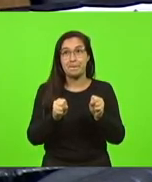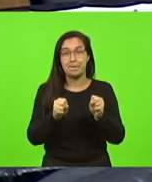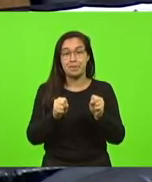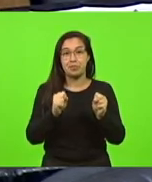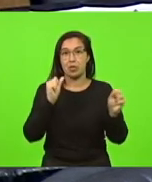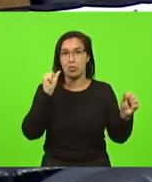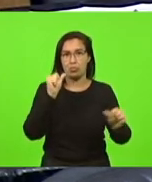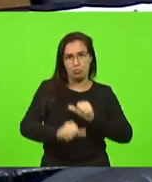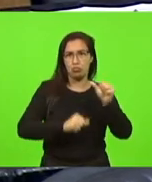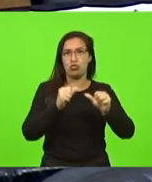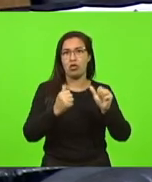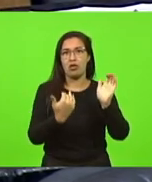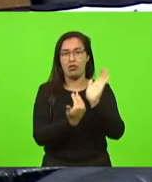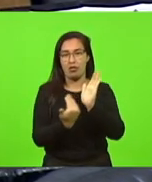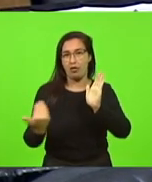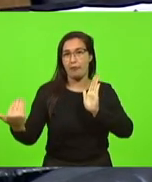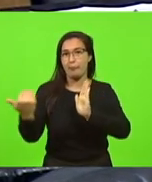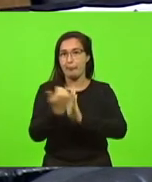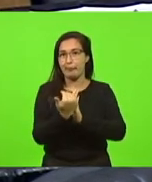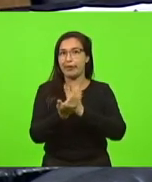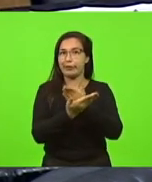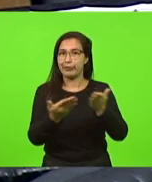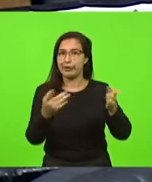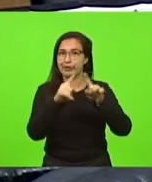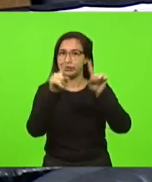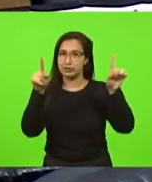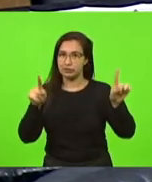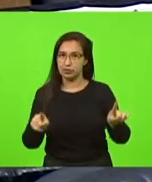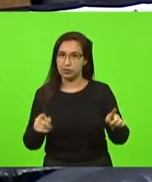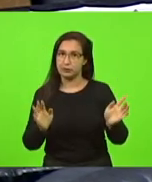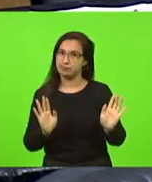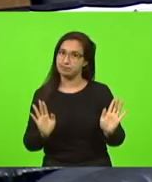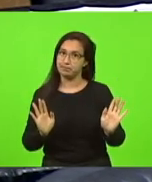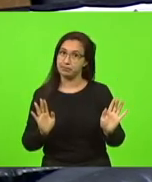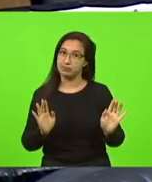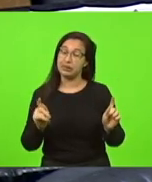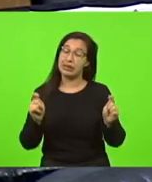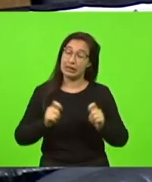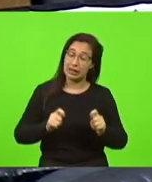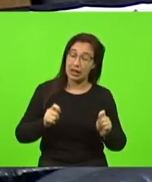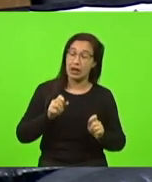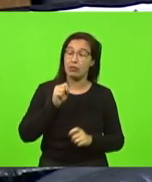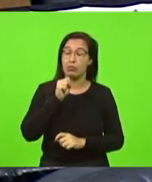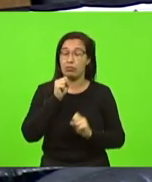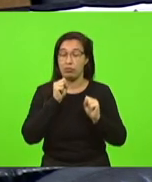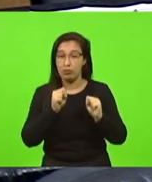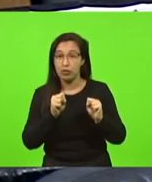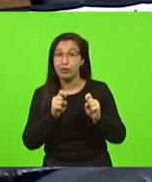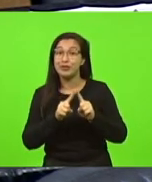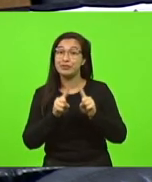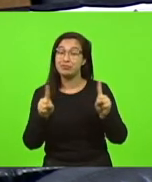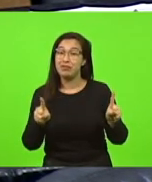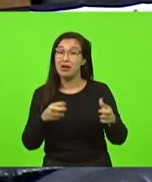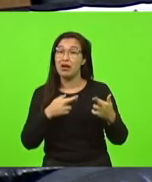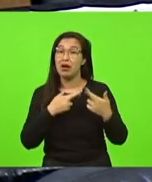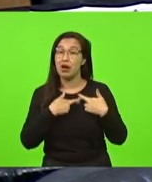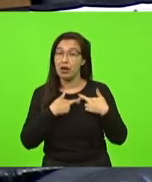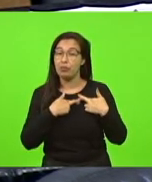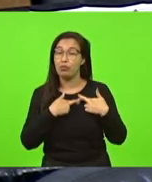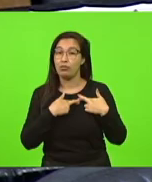revertido em aumento aos colaboradores. Parte deles, sim. Mas nós temos que ser muito responsáveis nesse momento e dizer de